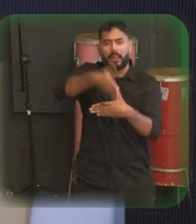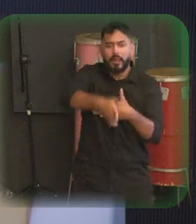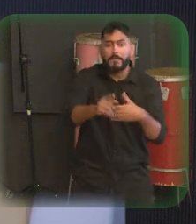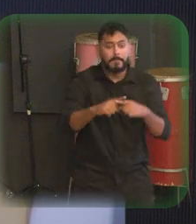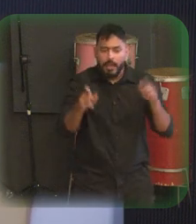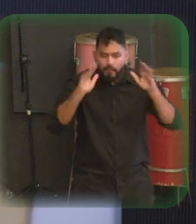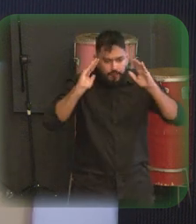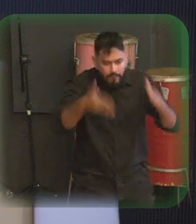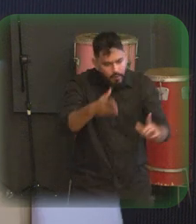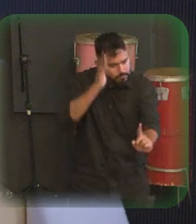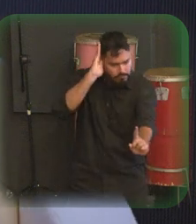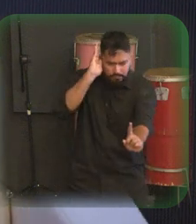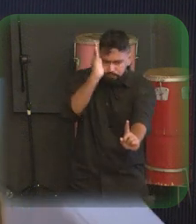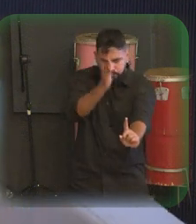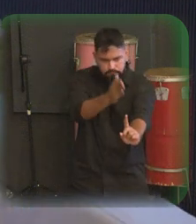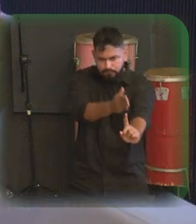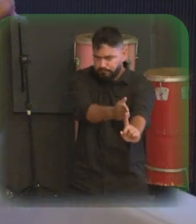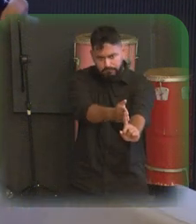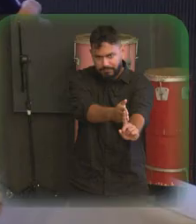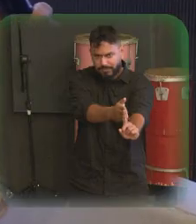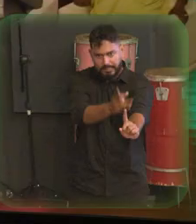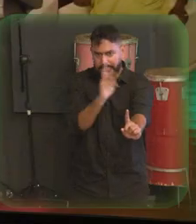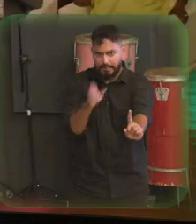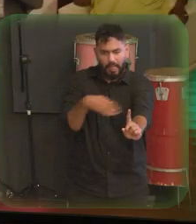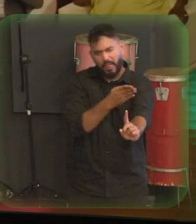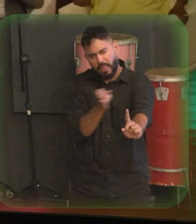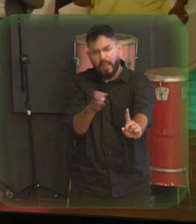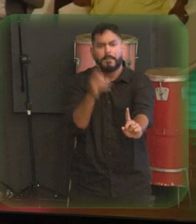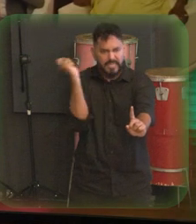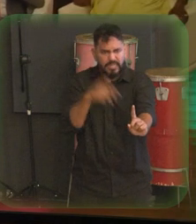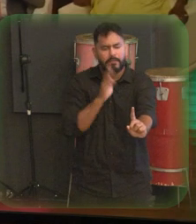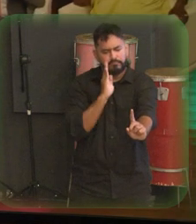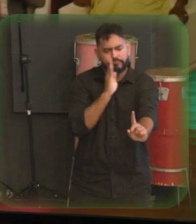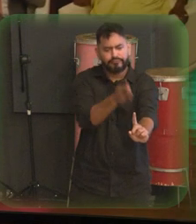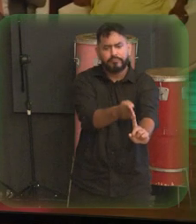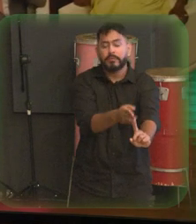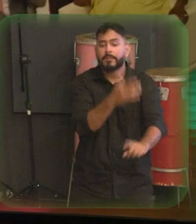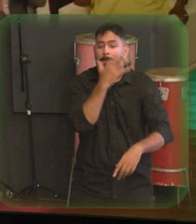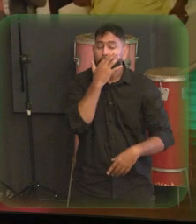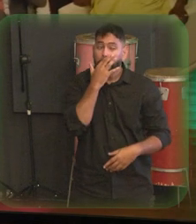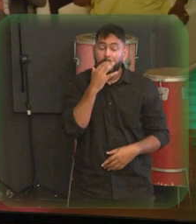foco. Aí dizem para mim assim, Raquel, você